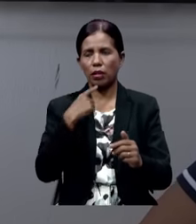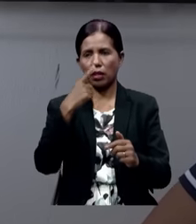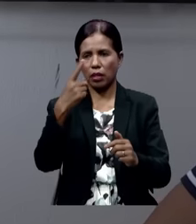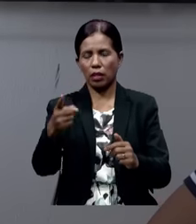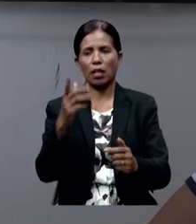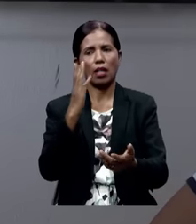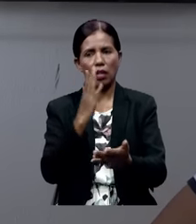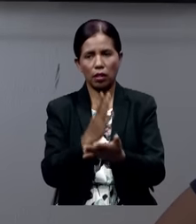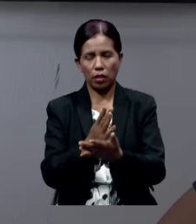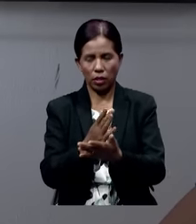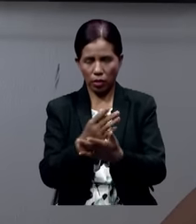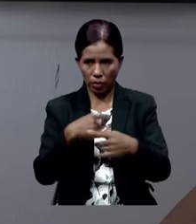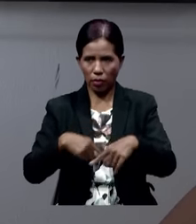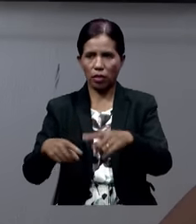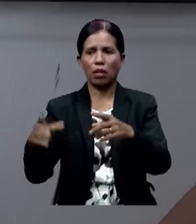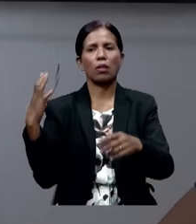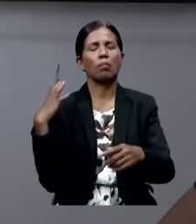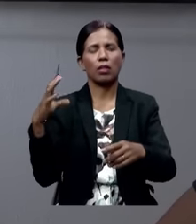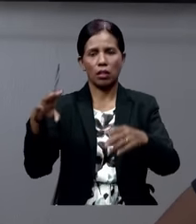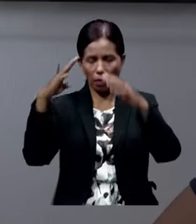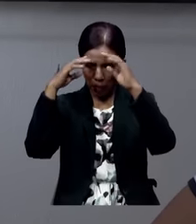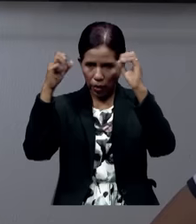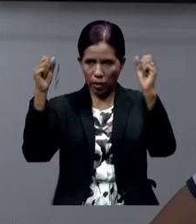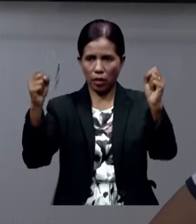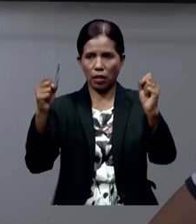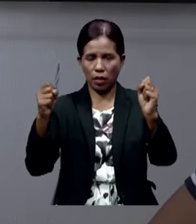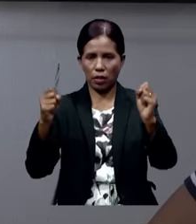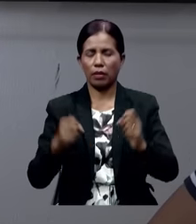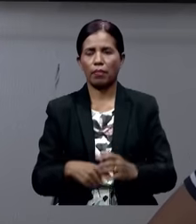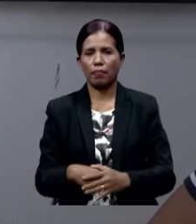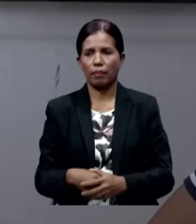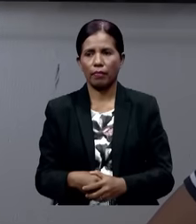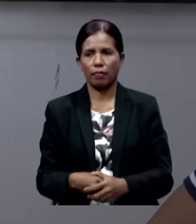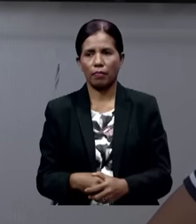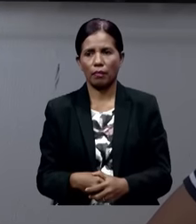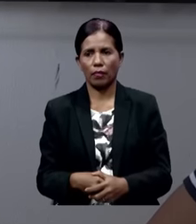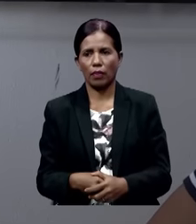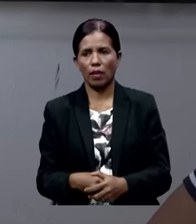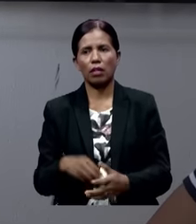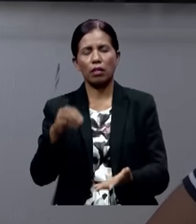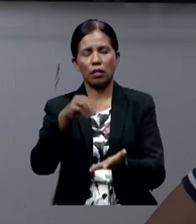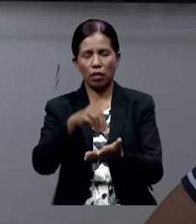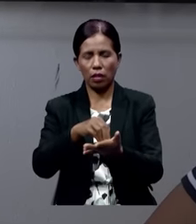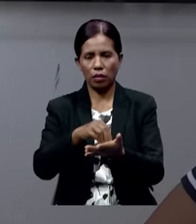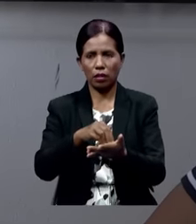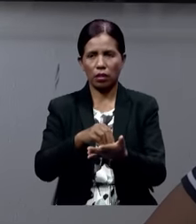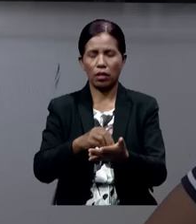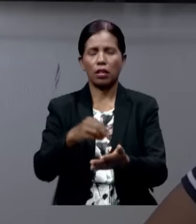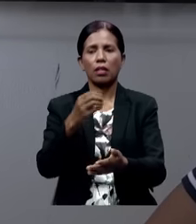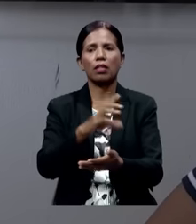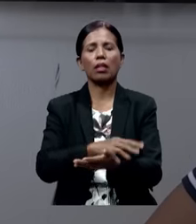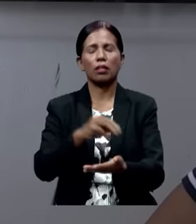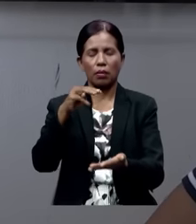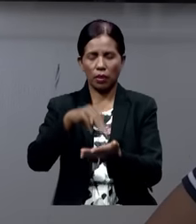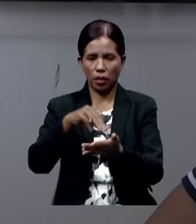nem viagem, nem competência, presidente da República, nem não. Nem ajusta, nem matéria